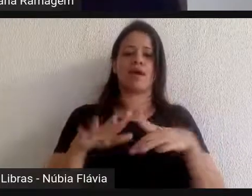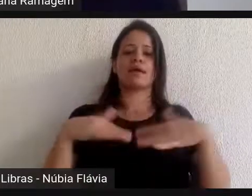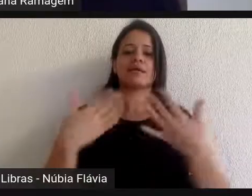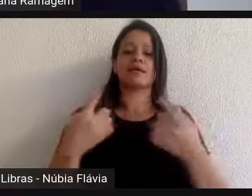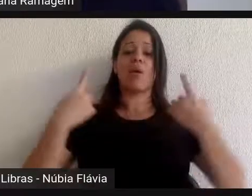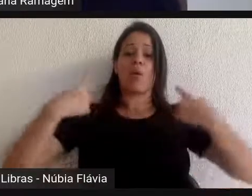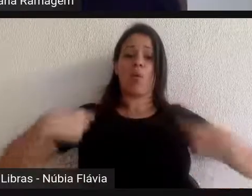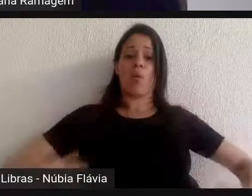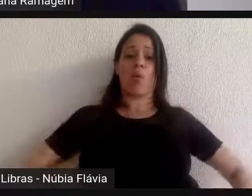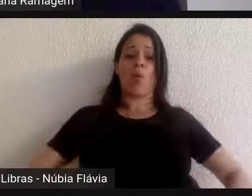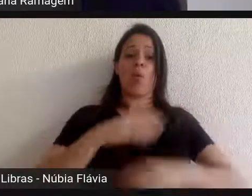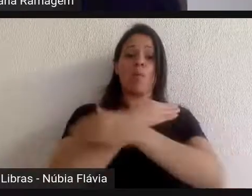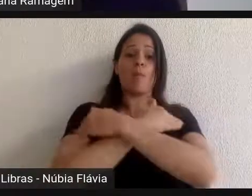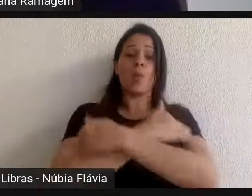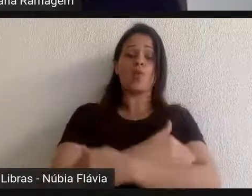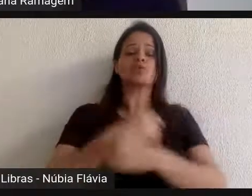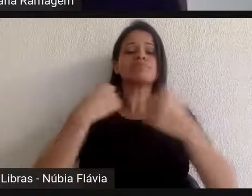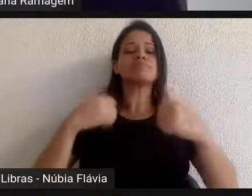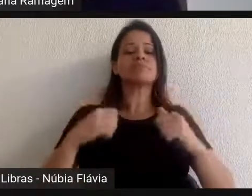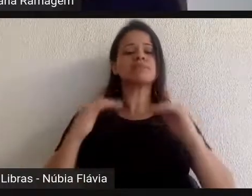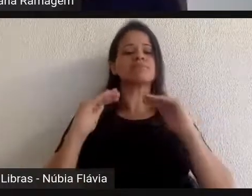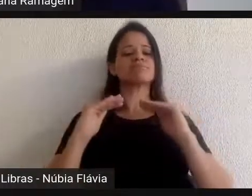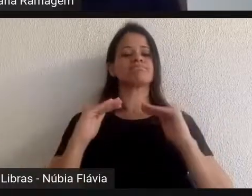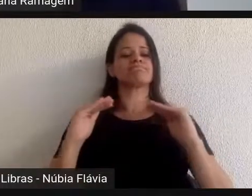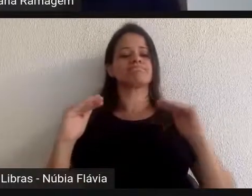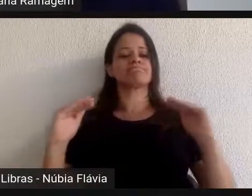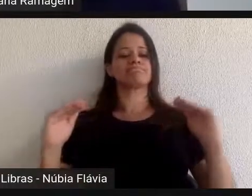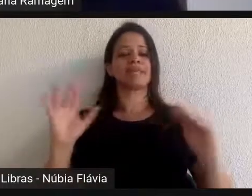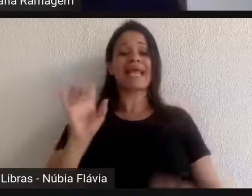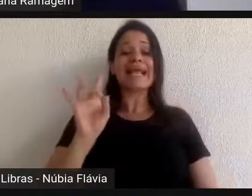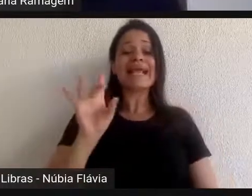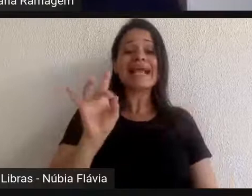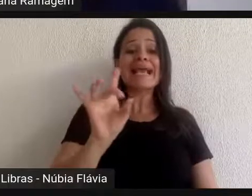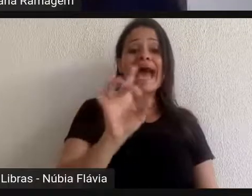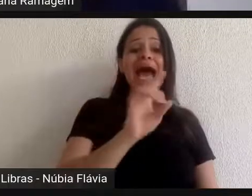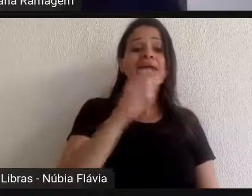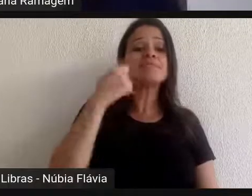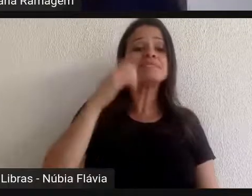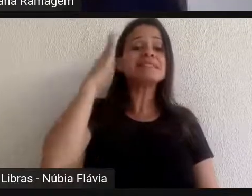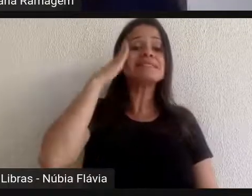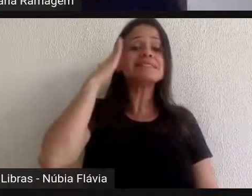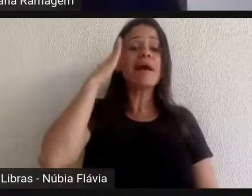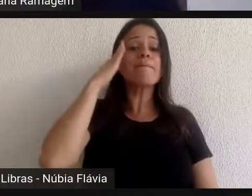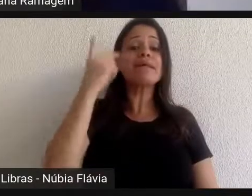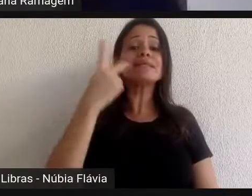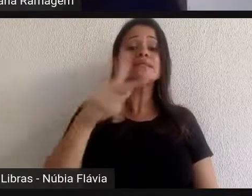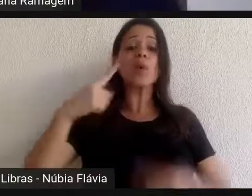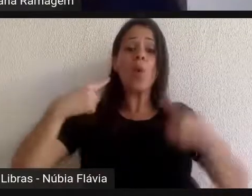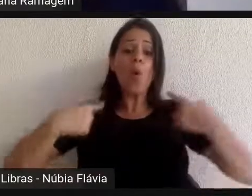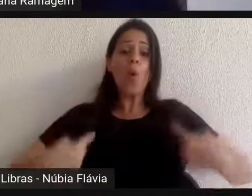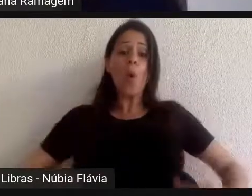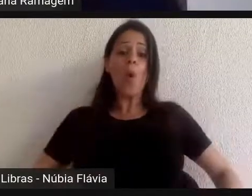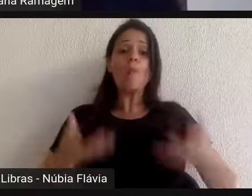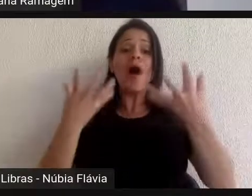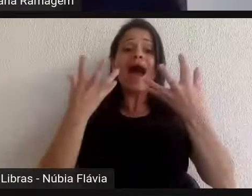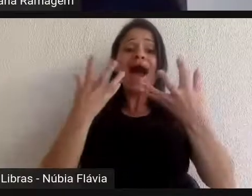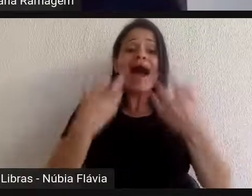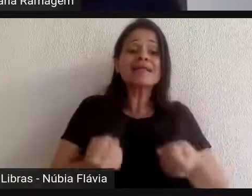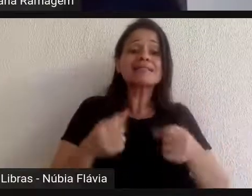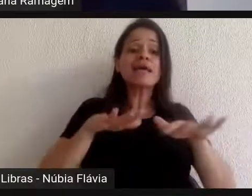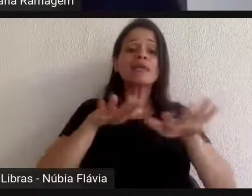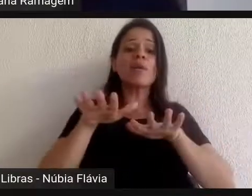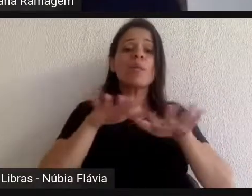estrutura músculo-esquelética. Cada um vem com uma capacidade de